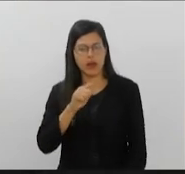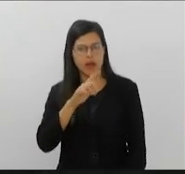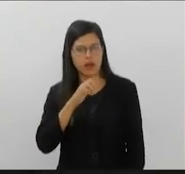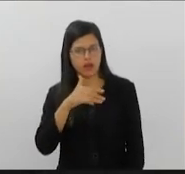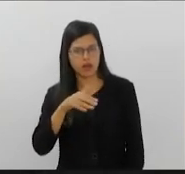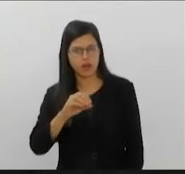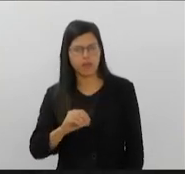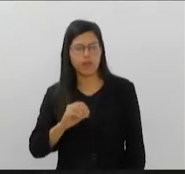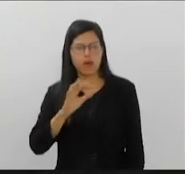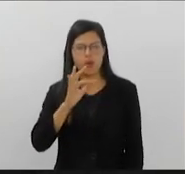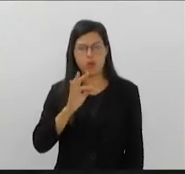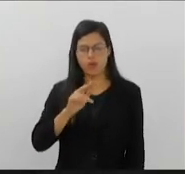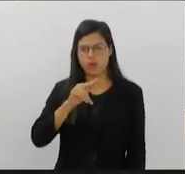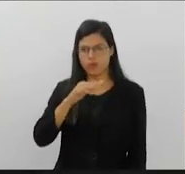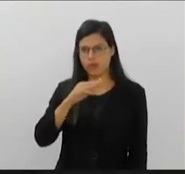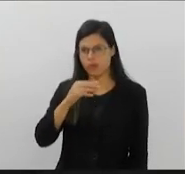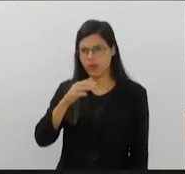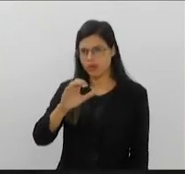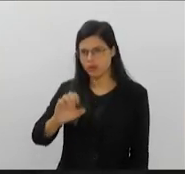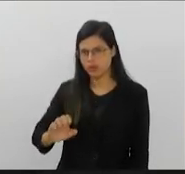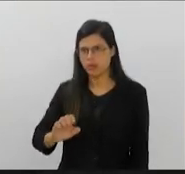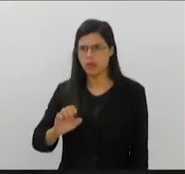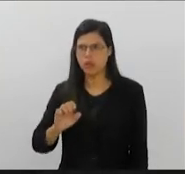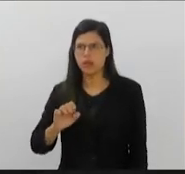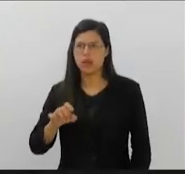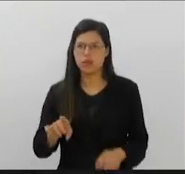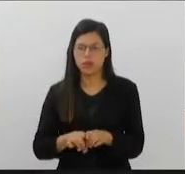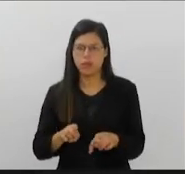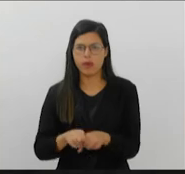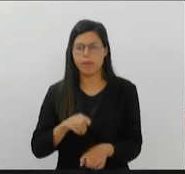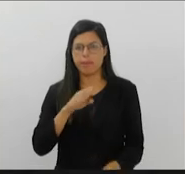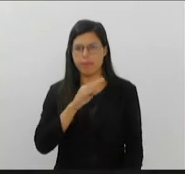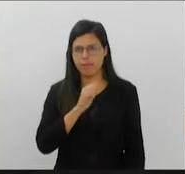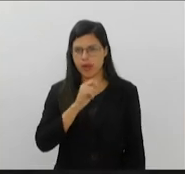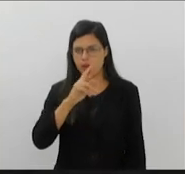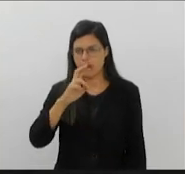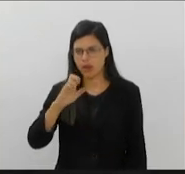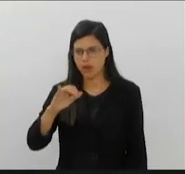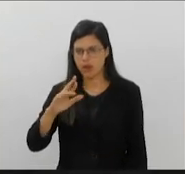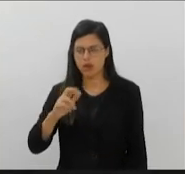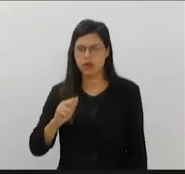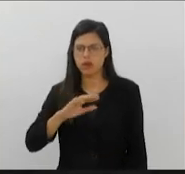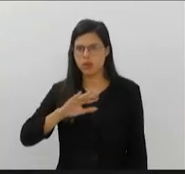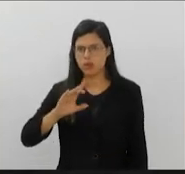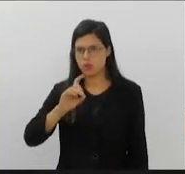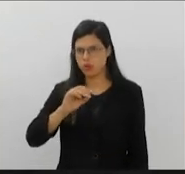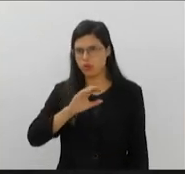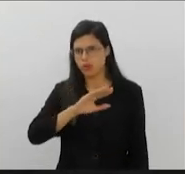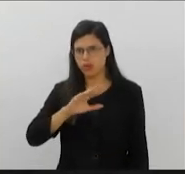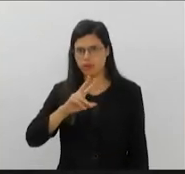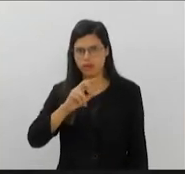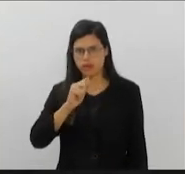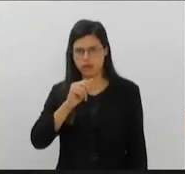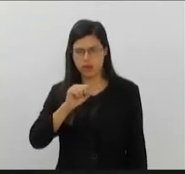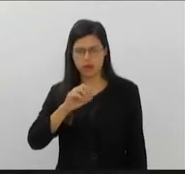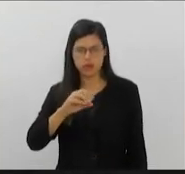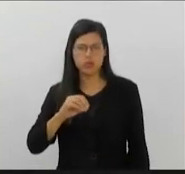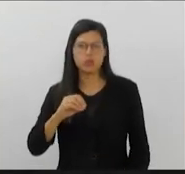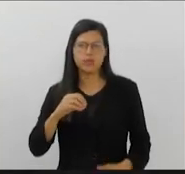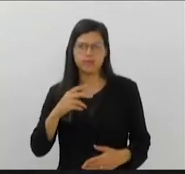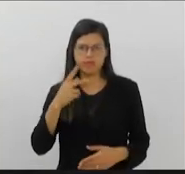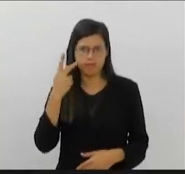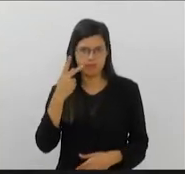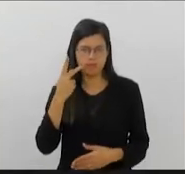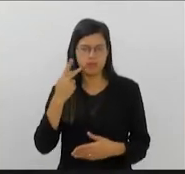Fumacê, tem mais um outro, Barreira do Vasco. Então a política pública no Estado tem avançado, é uma determinação do